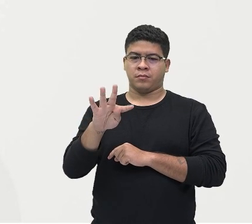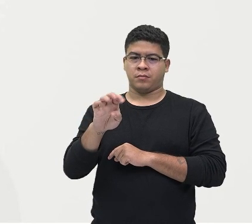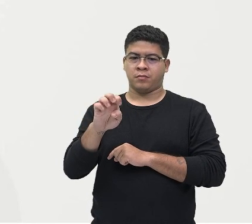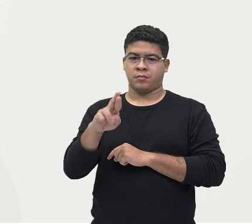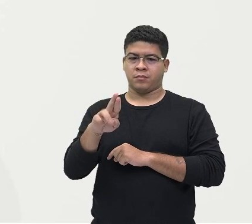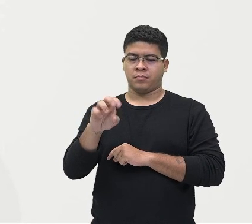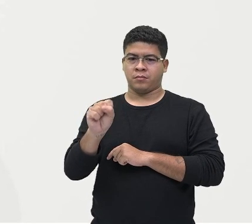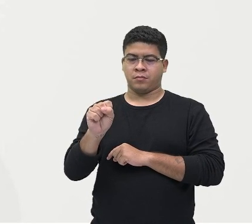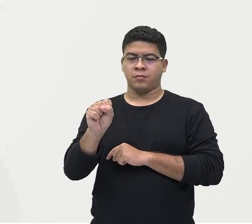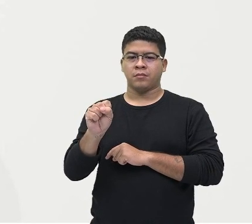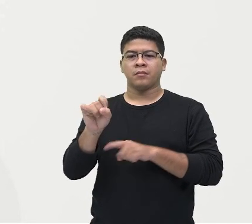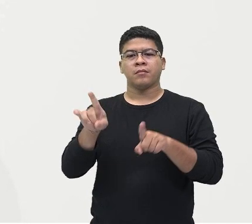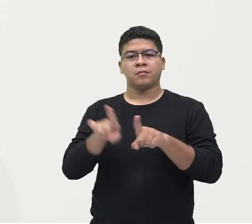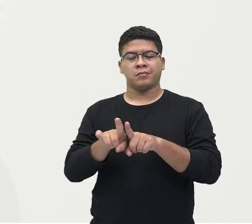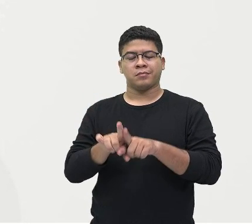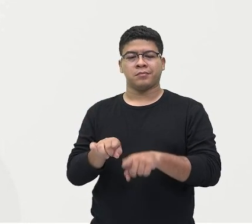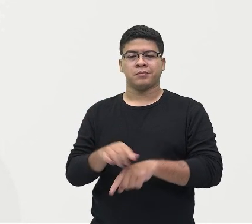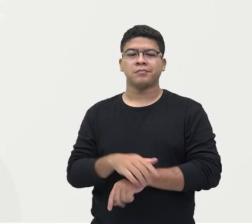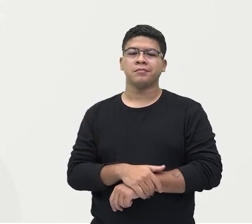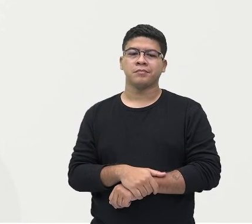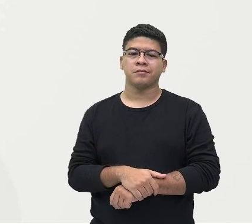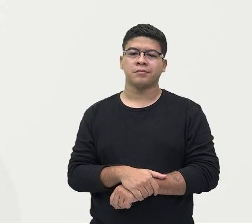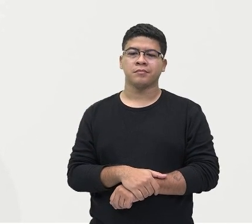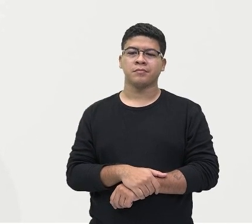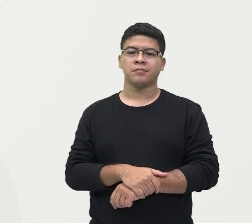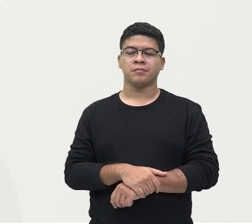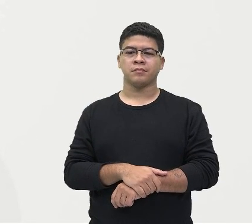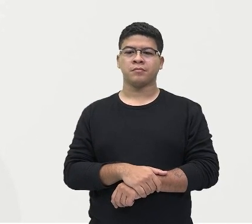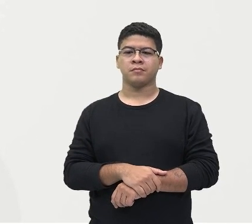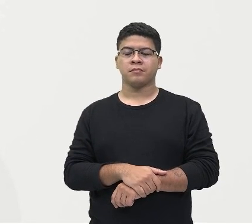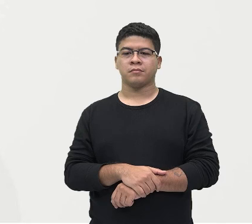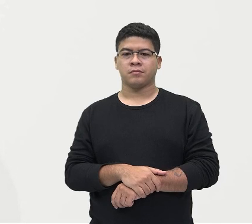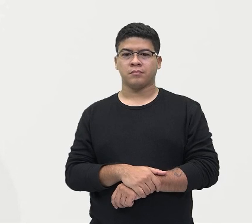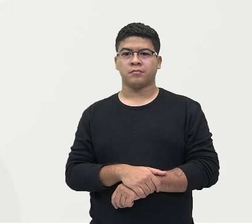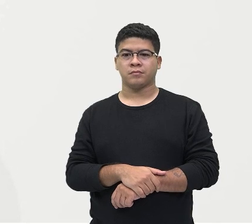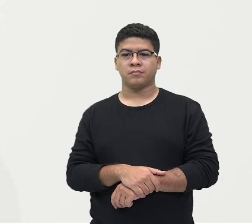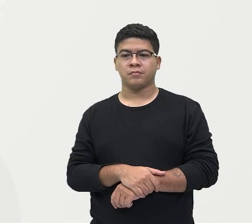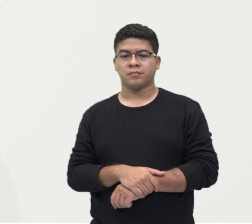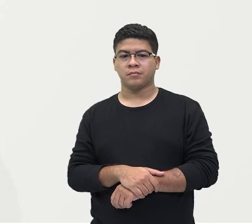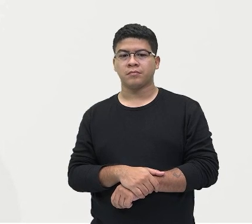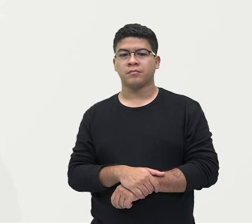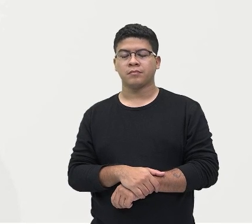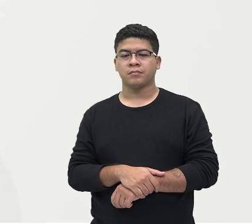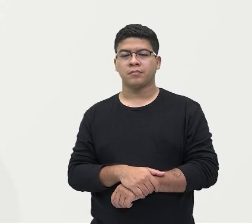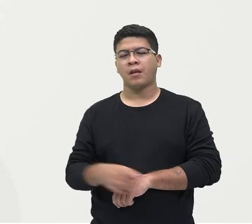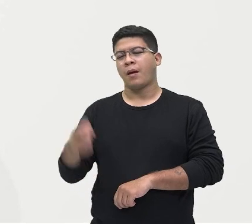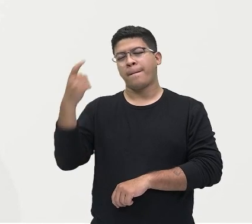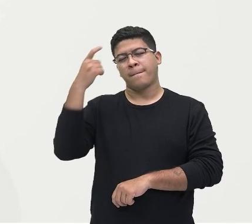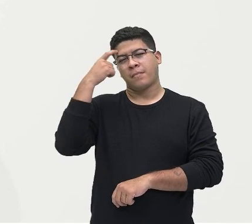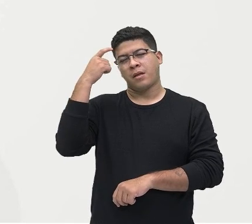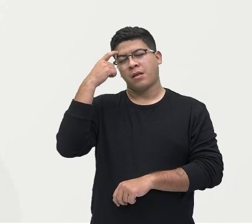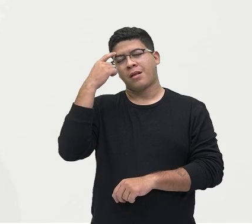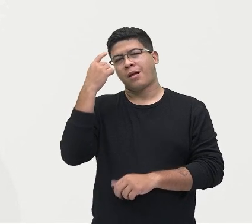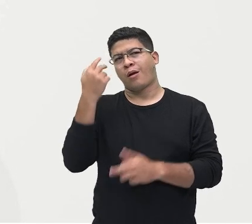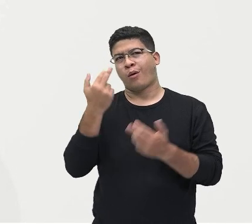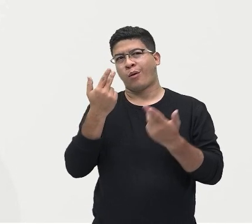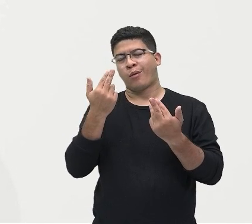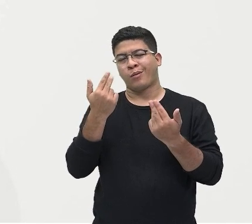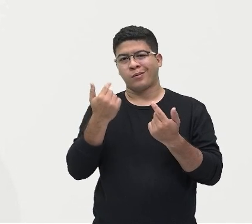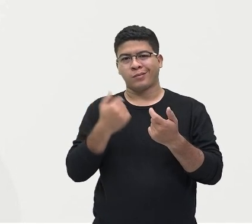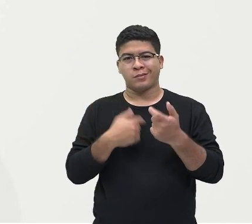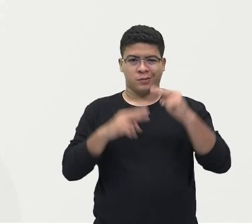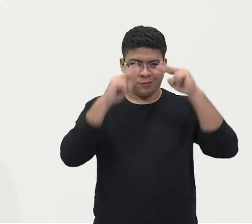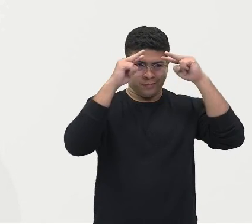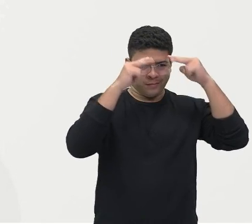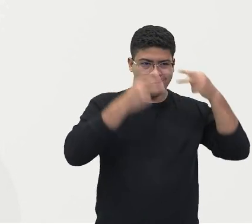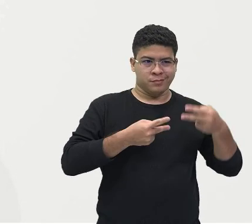pensar, né, como os humanos. Então, qual é a ideia da inteligência artificial? É que cada vez mais as